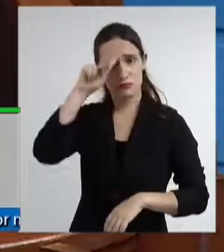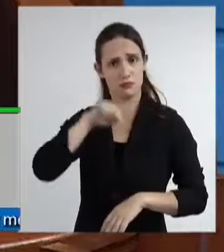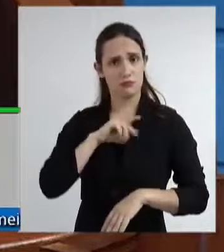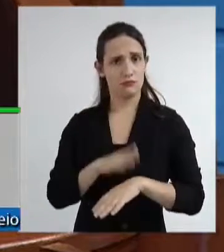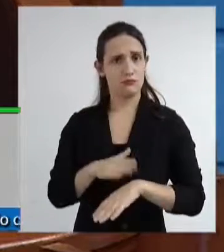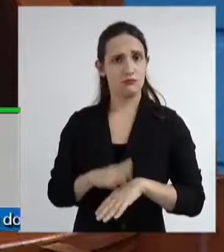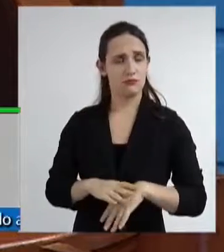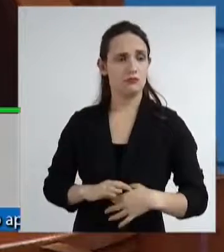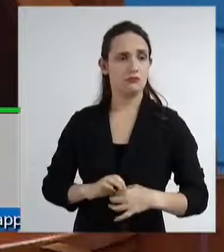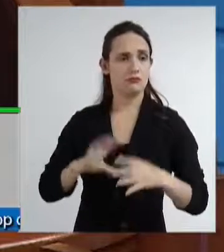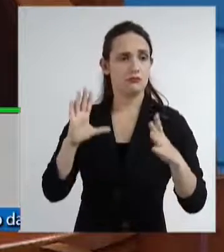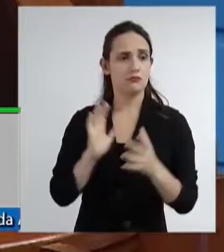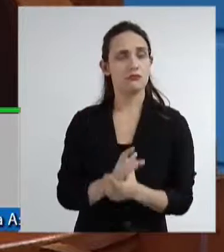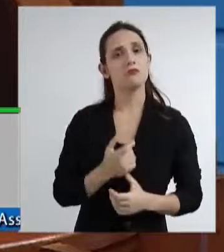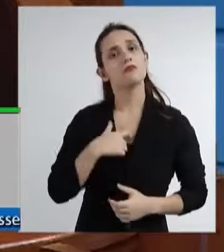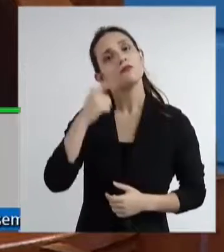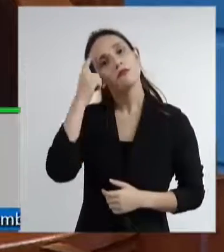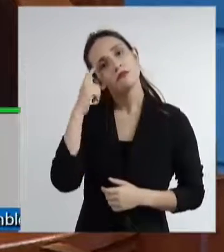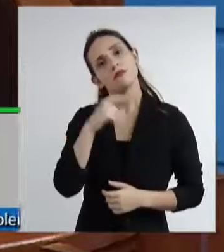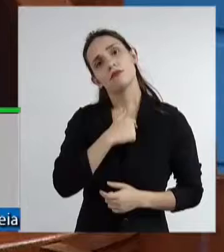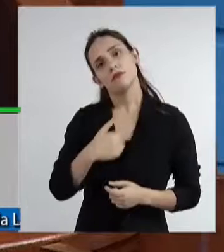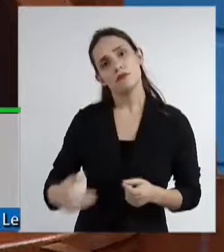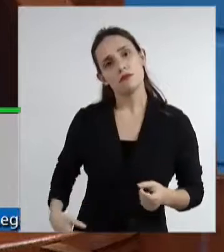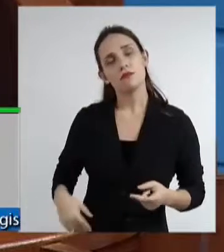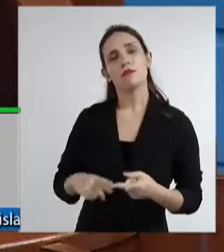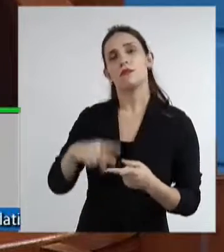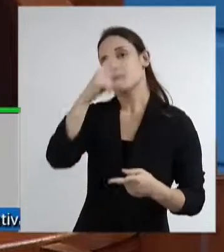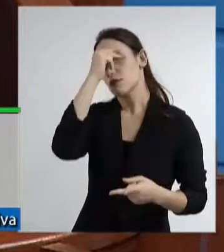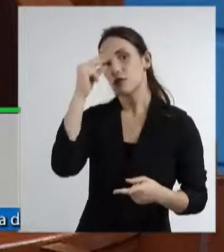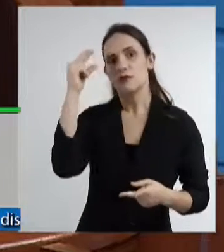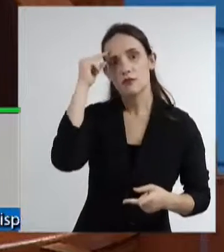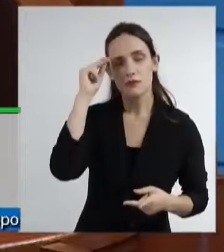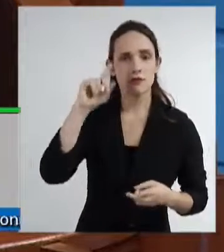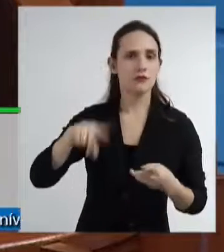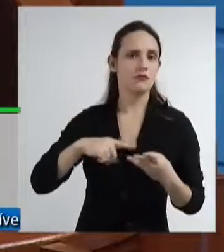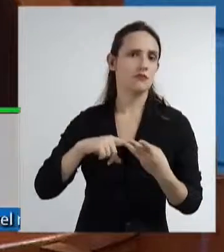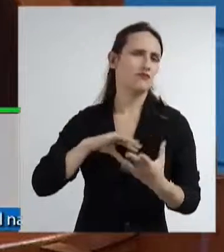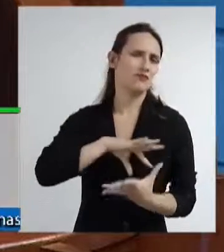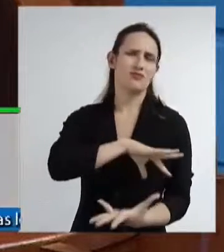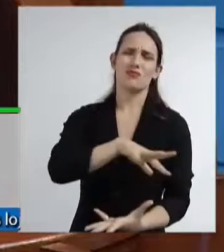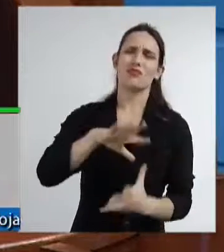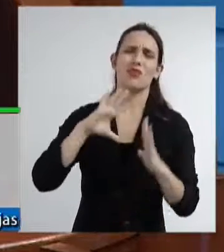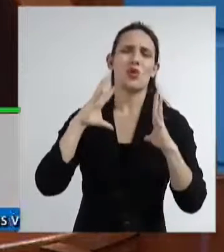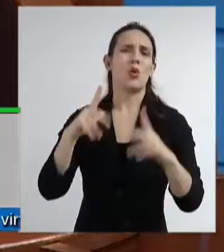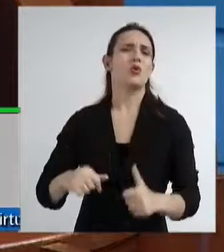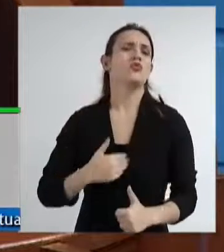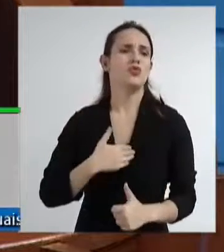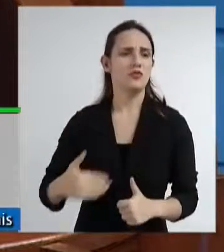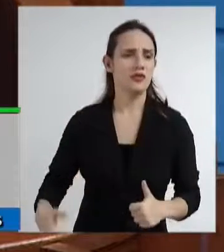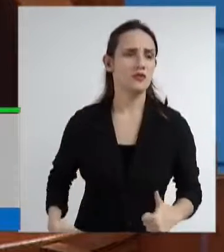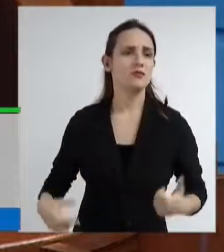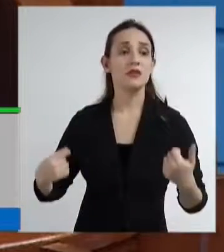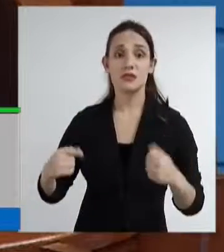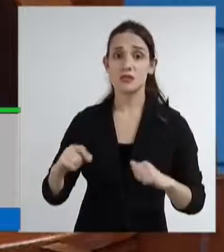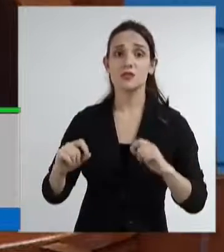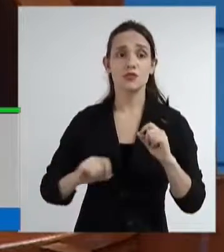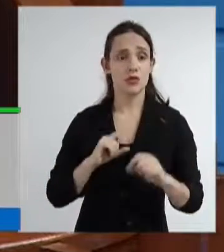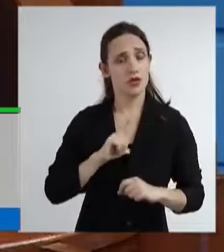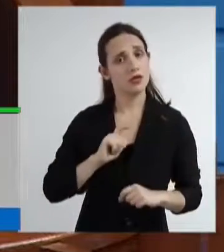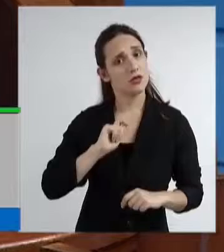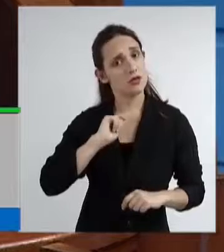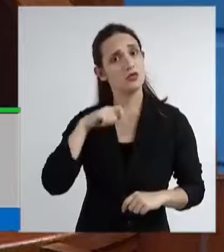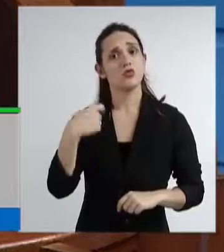os governos estaduais, as prefeituras, enfim, a administração pública, de uma forma geral, terá que tomar esse tipo de atitude